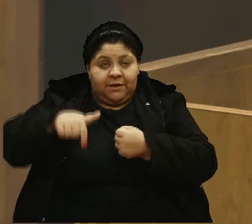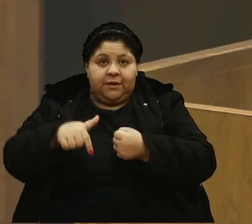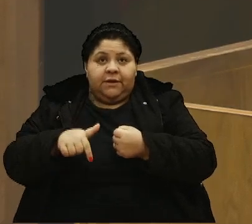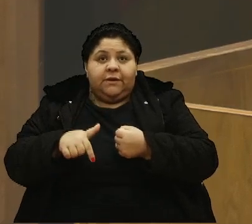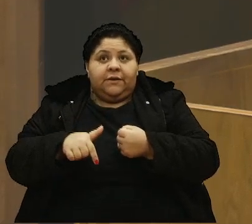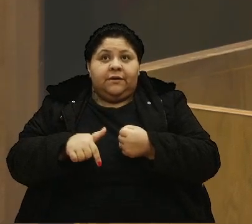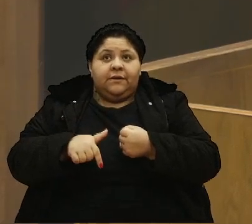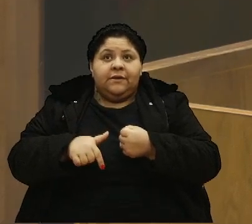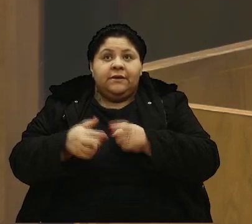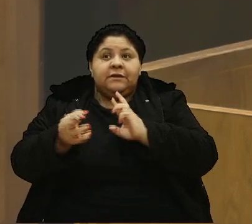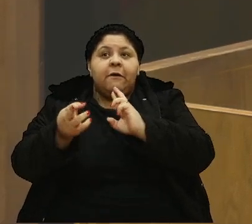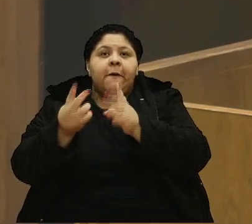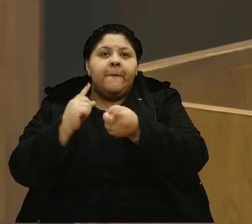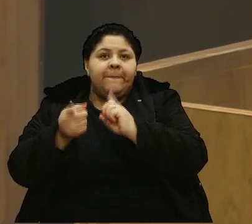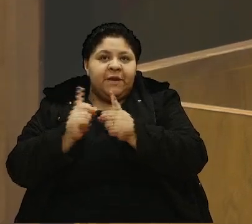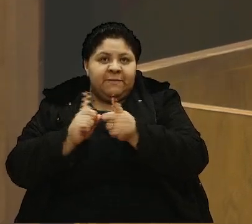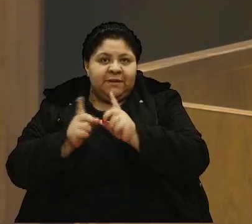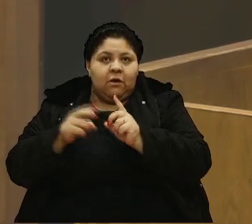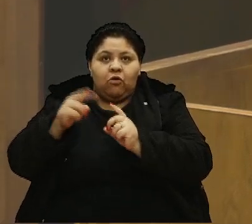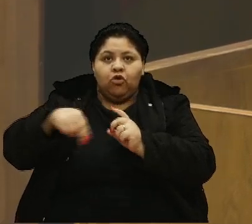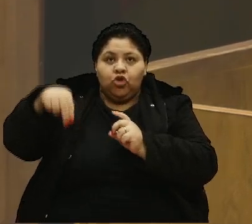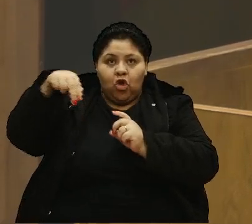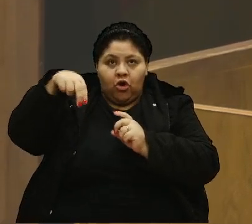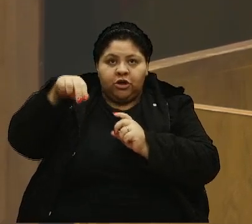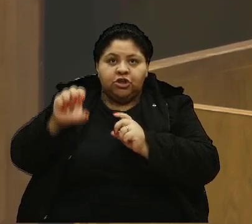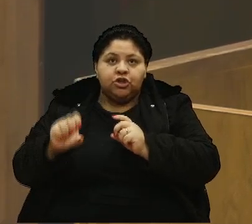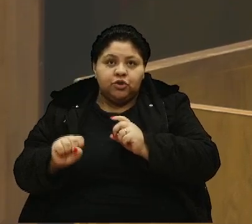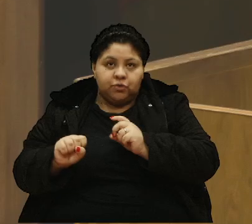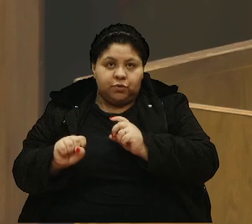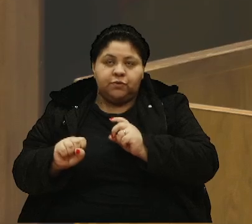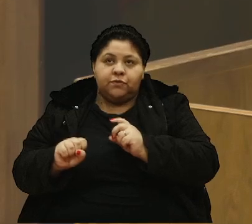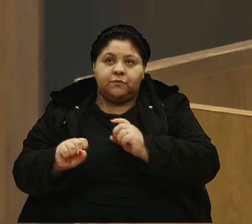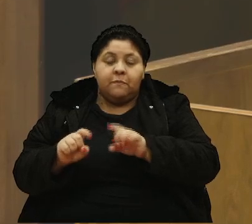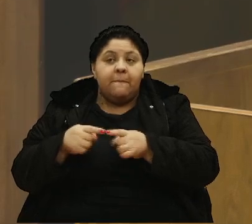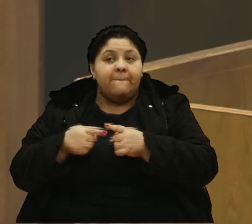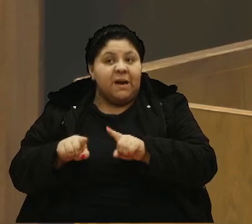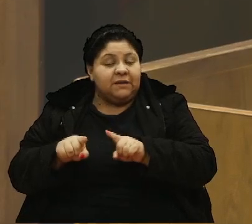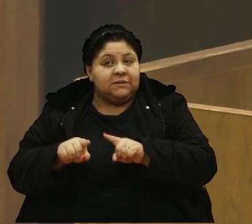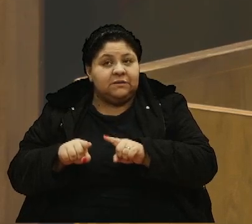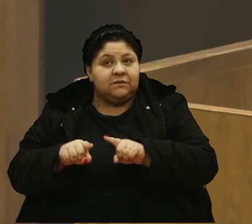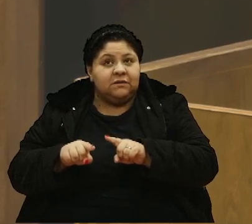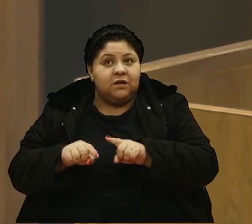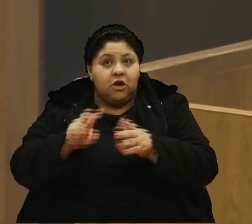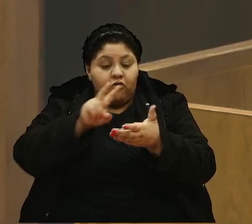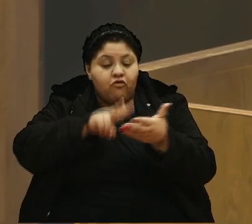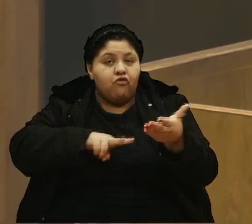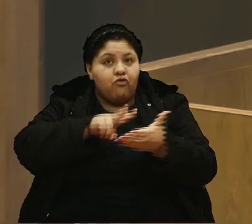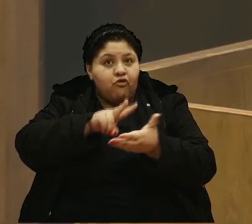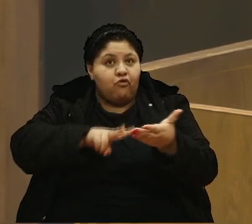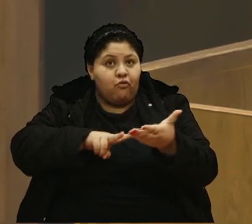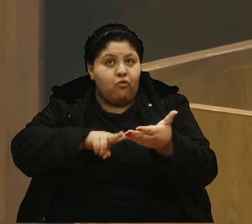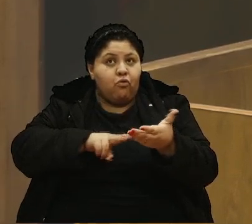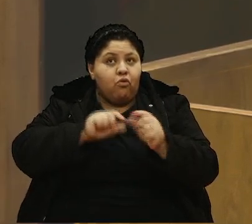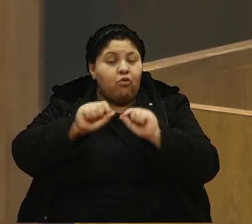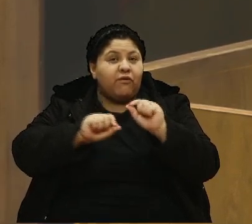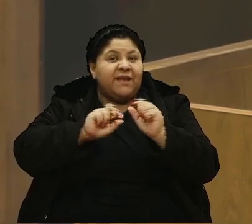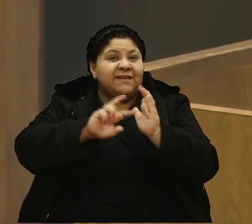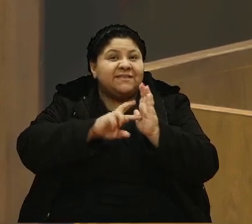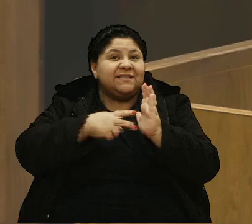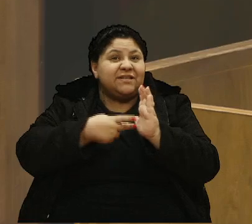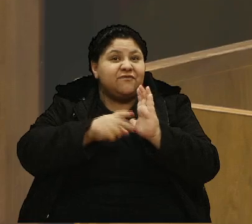as perimetrais, norte e sul. No entanto, eu vou ler aqui o conceito de